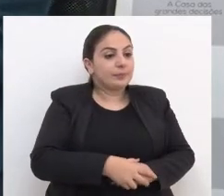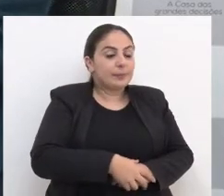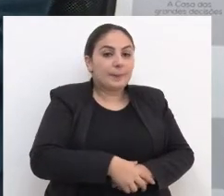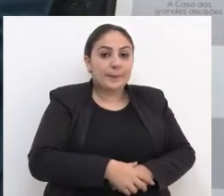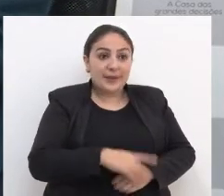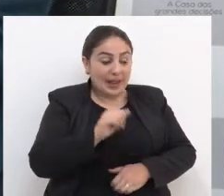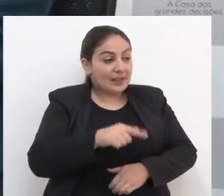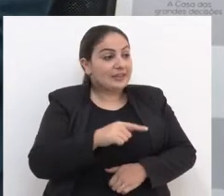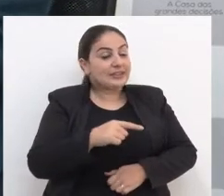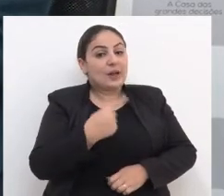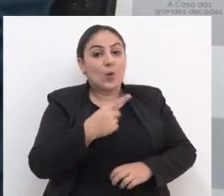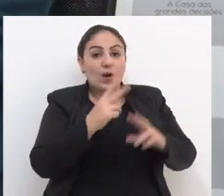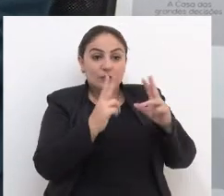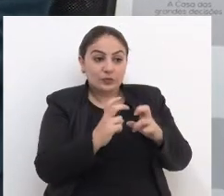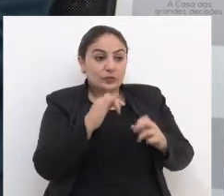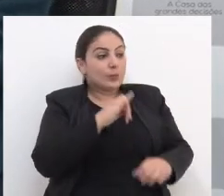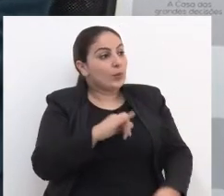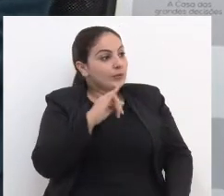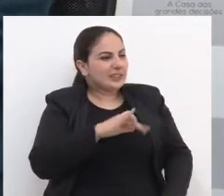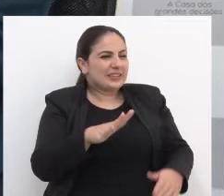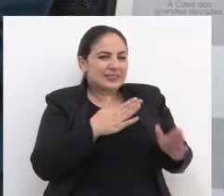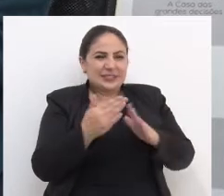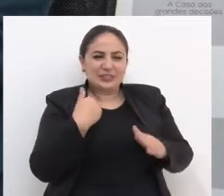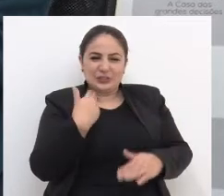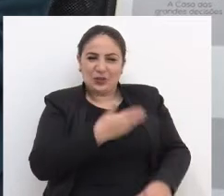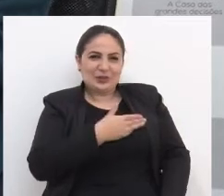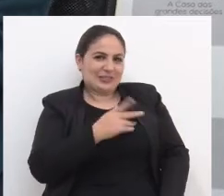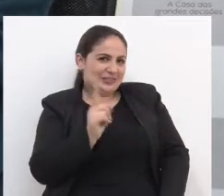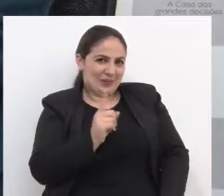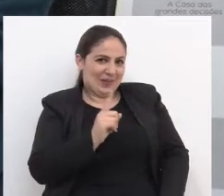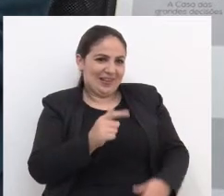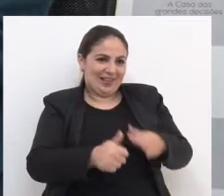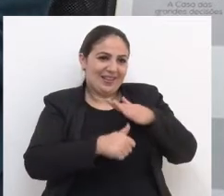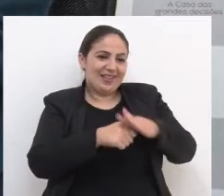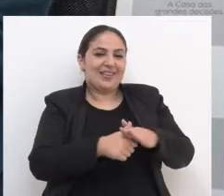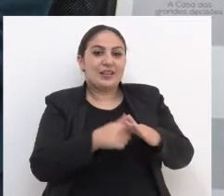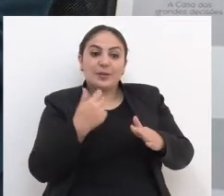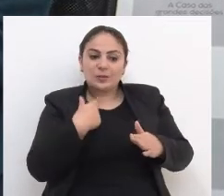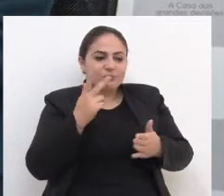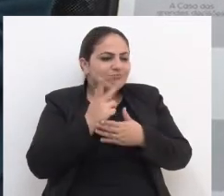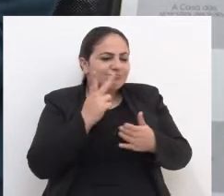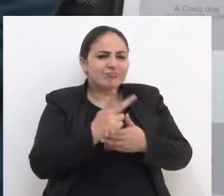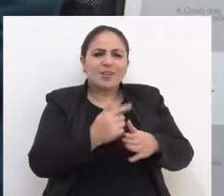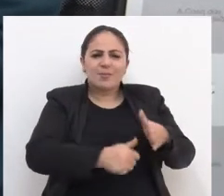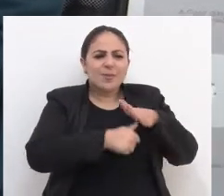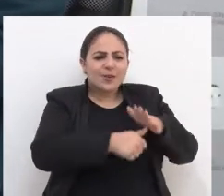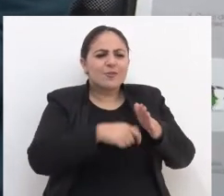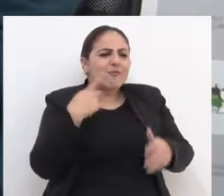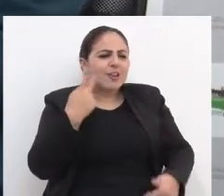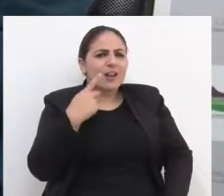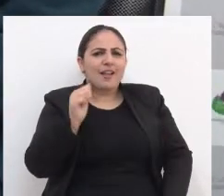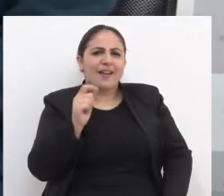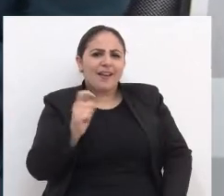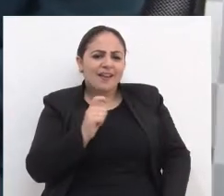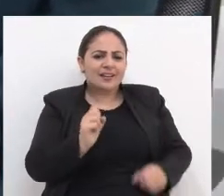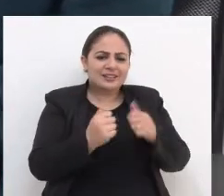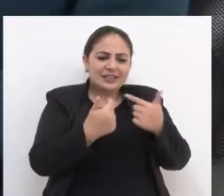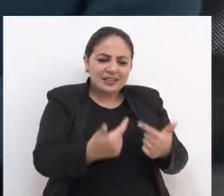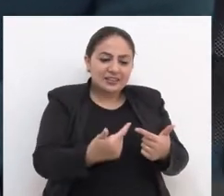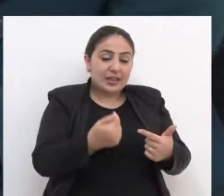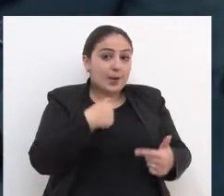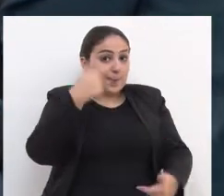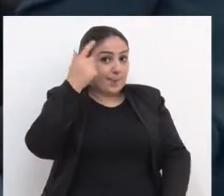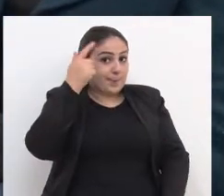questão importante. A gente, mesmo não sendo líder, sempre apoiei o vereador Alex nas suas ações, porque eu penso que